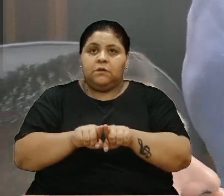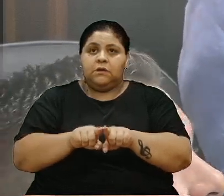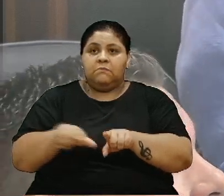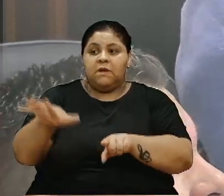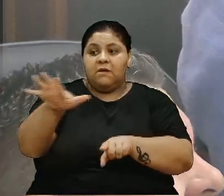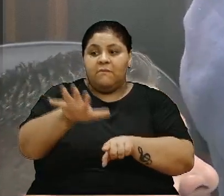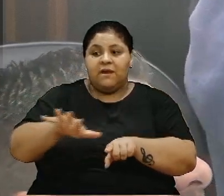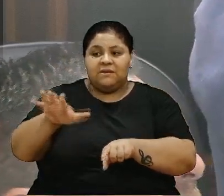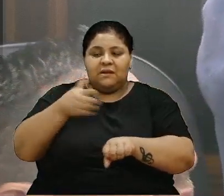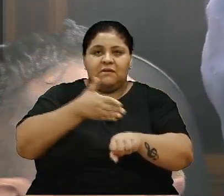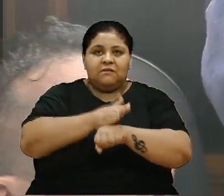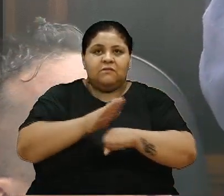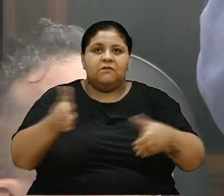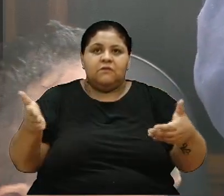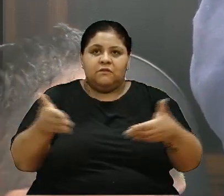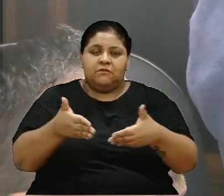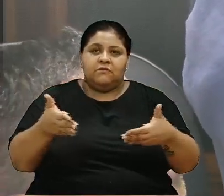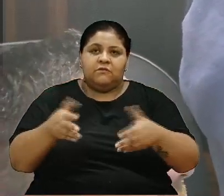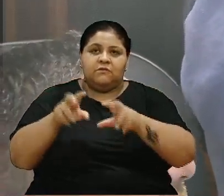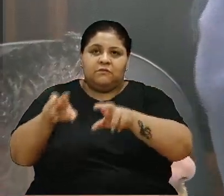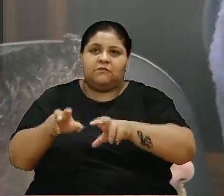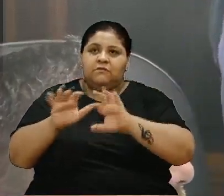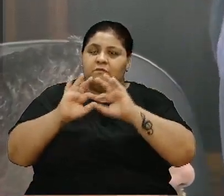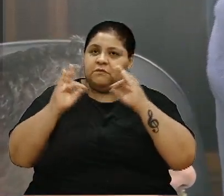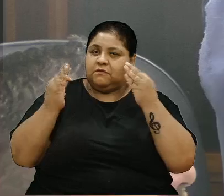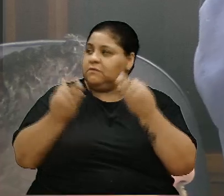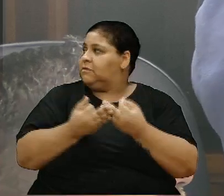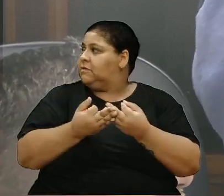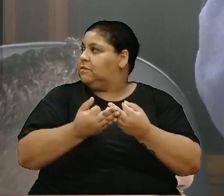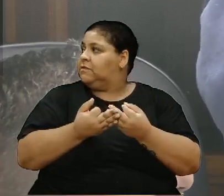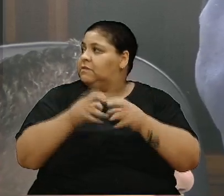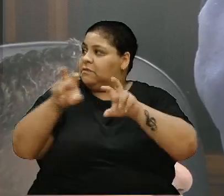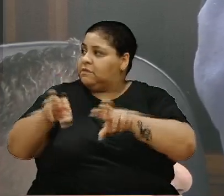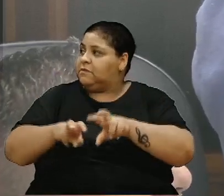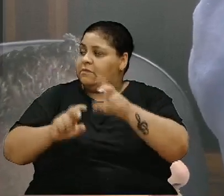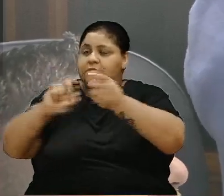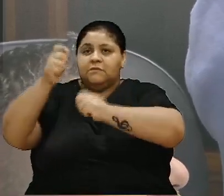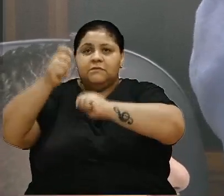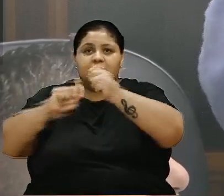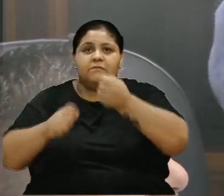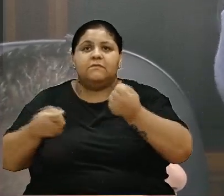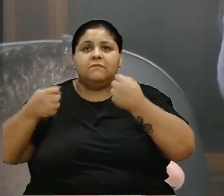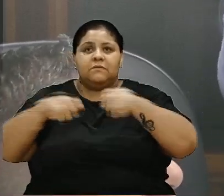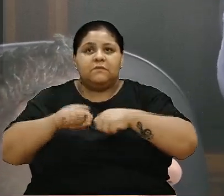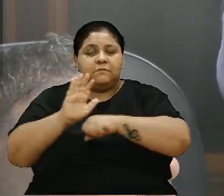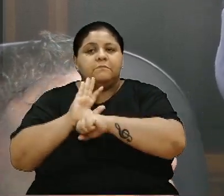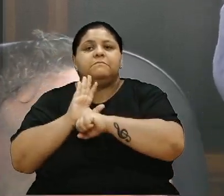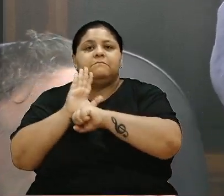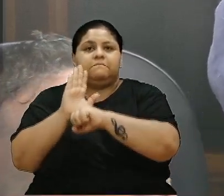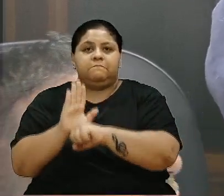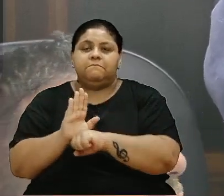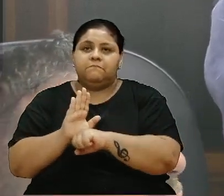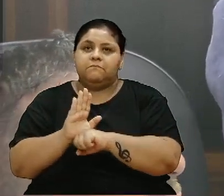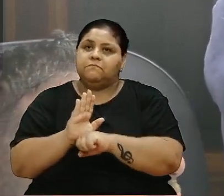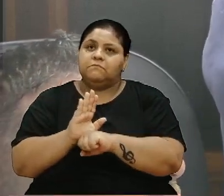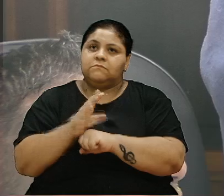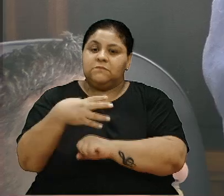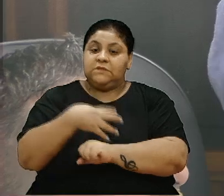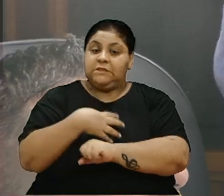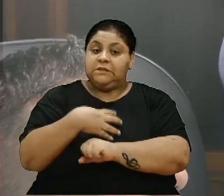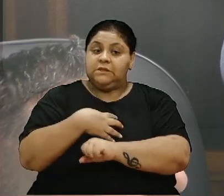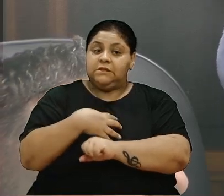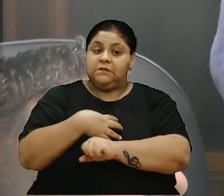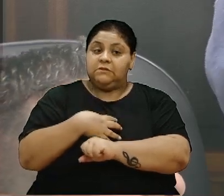delas, que, nesse caso, são os agricultores familiares, é a agroindústria que precisa ser beneficiada de forma